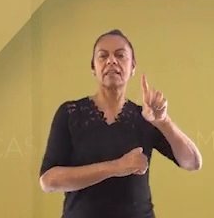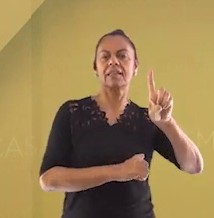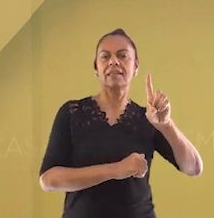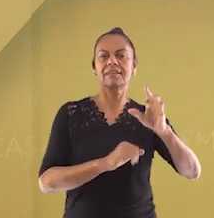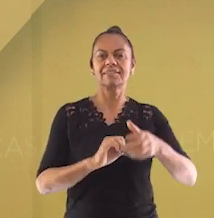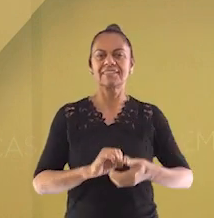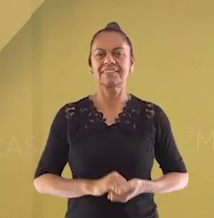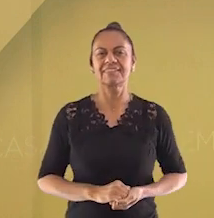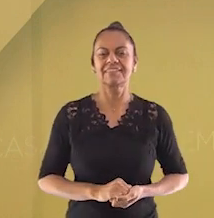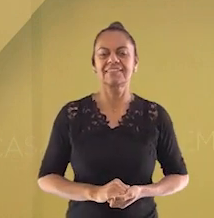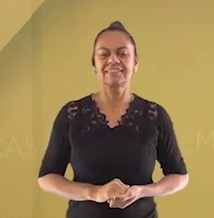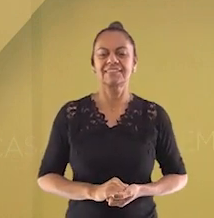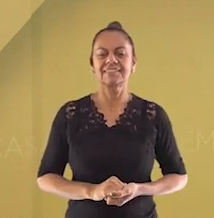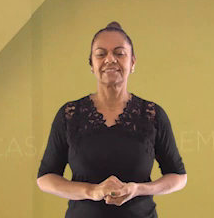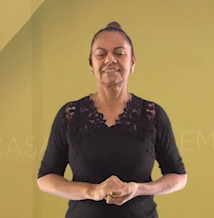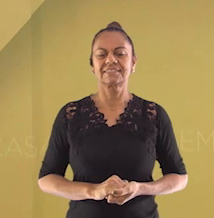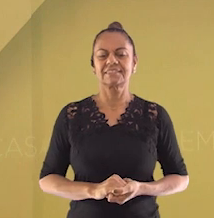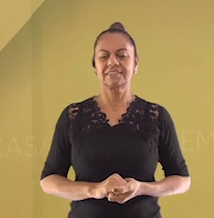final